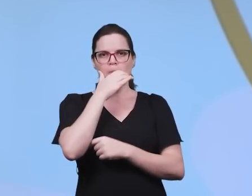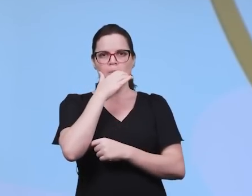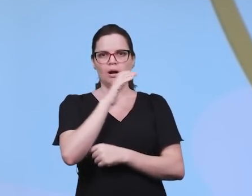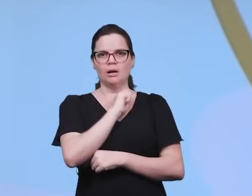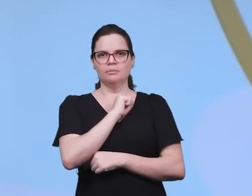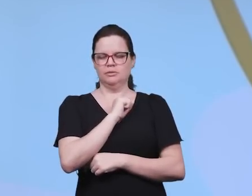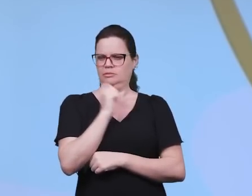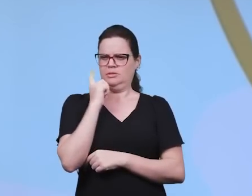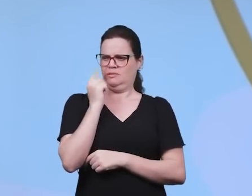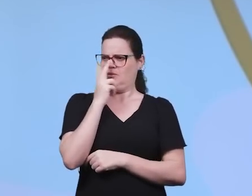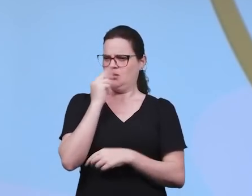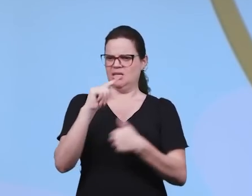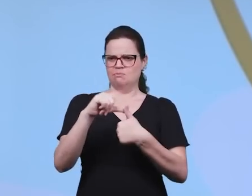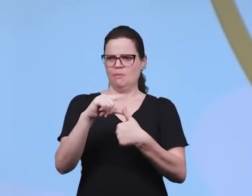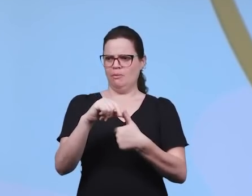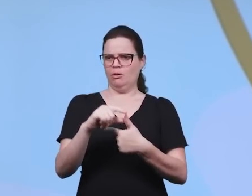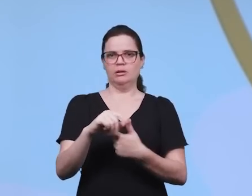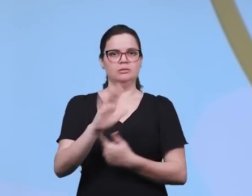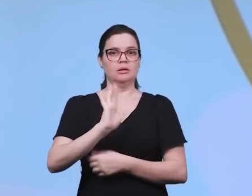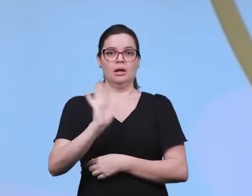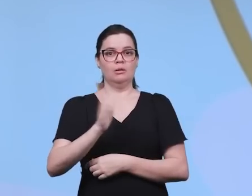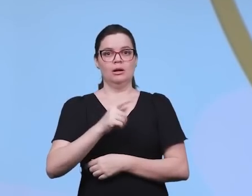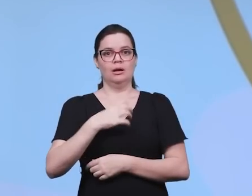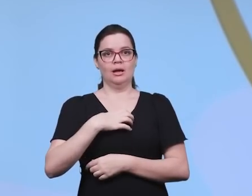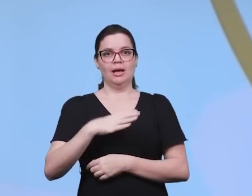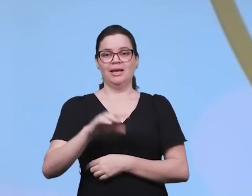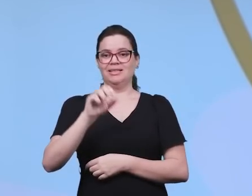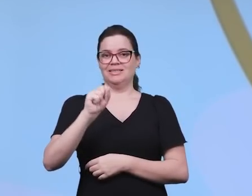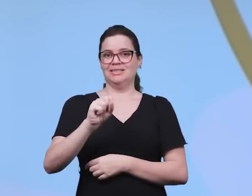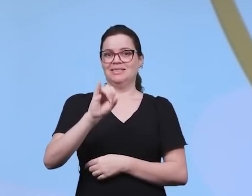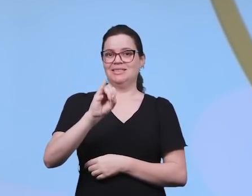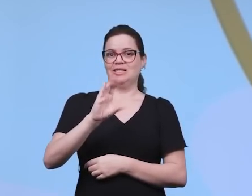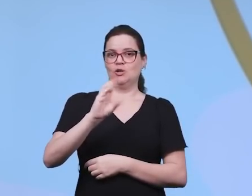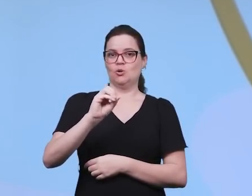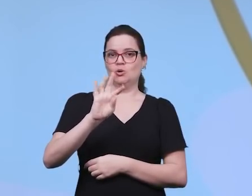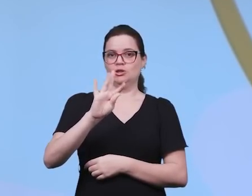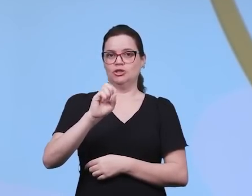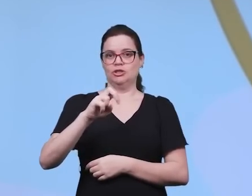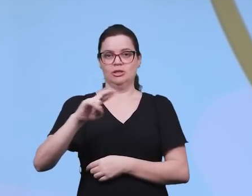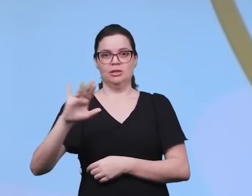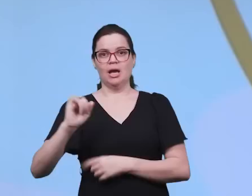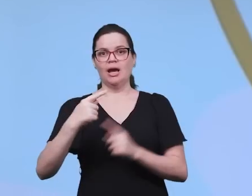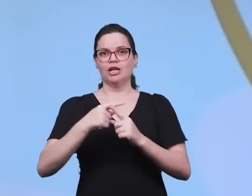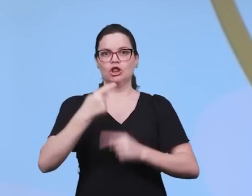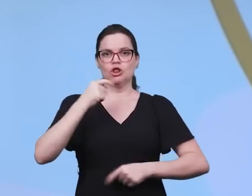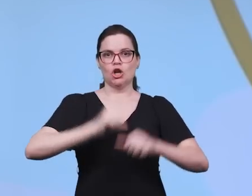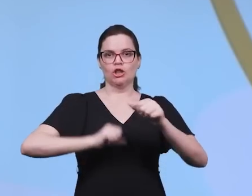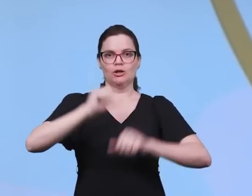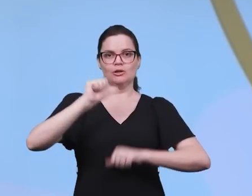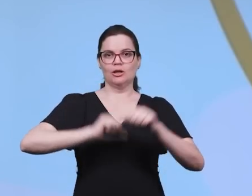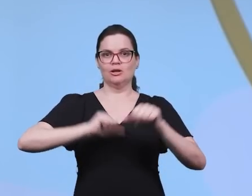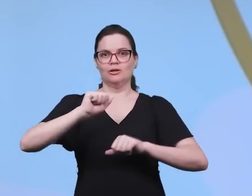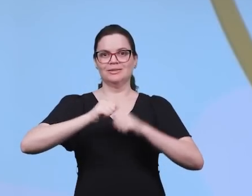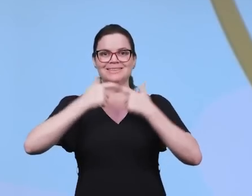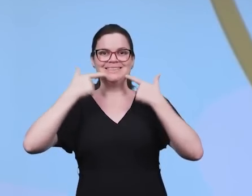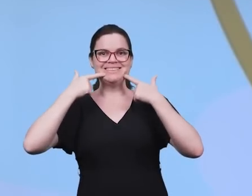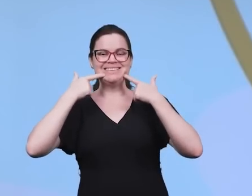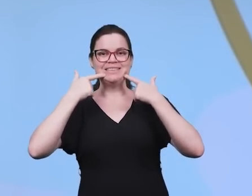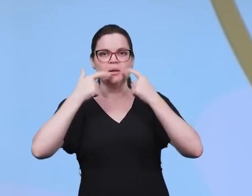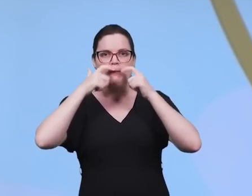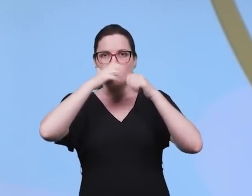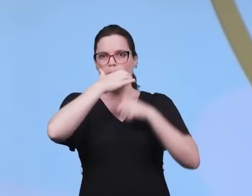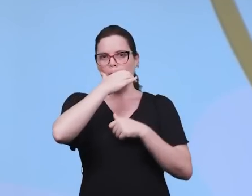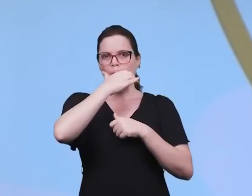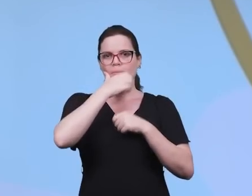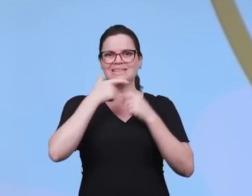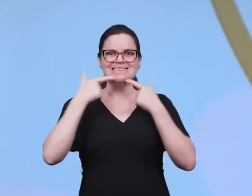fala, deve ser meio bipolar, alguma coisa. Eu falo, não, é a ciclotimia, essa oscilação constante da emoção que traz essas comorbidades